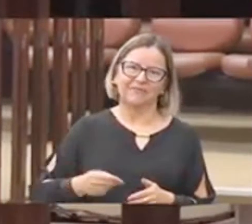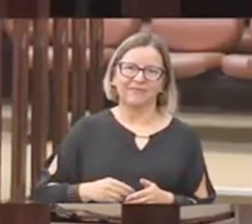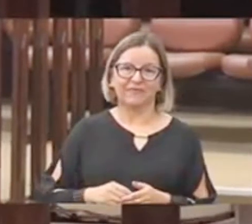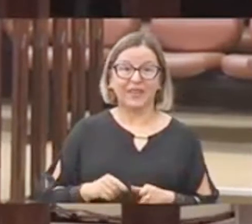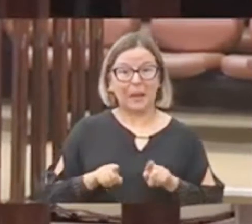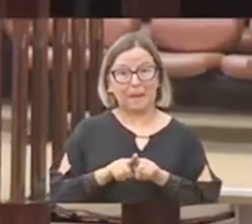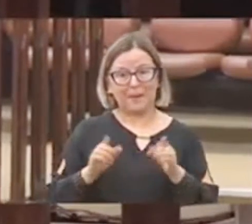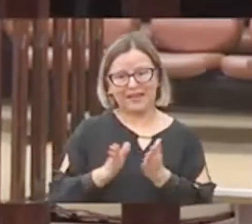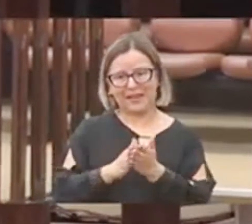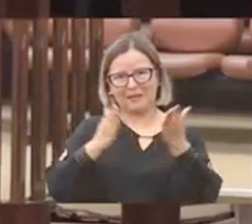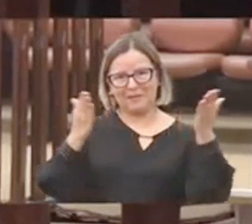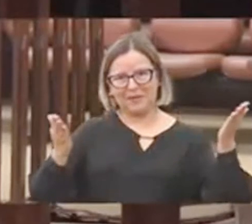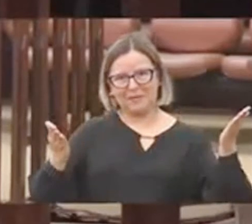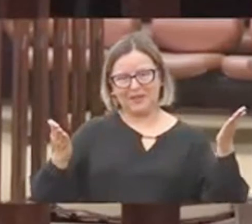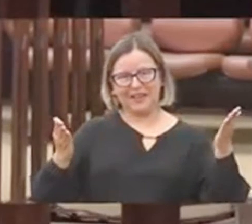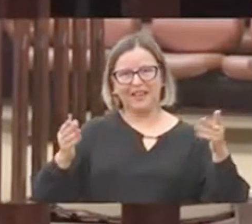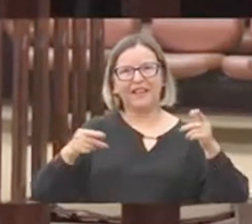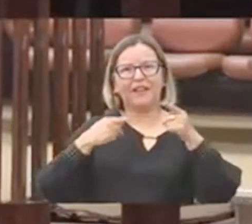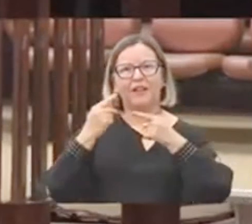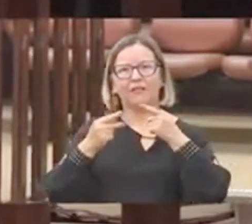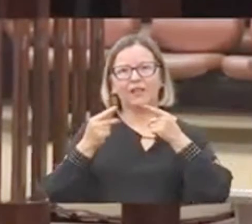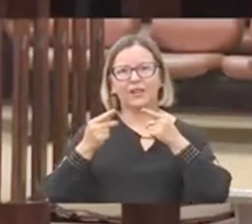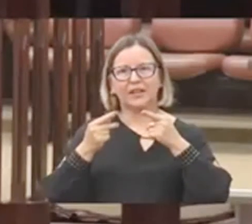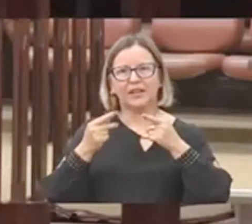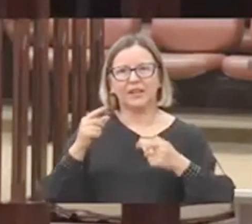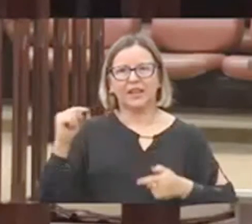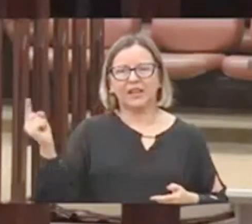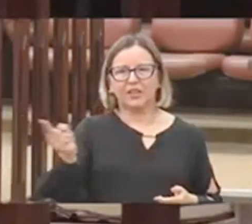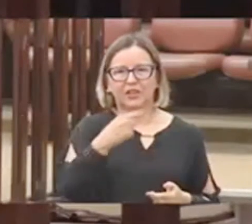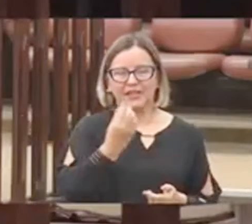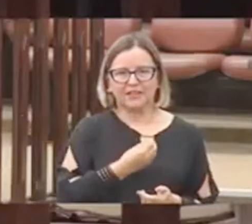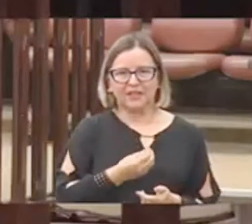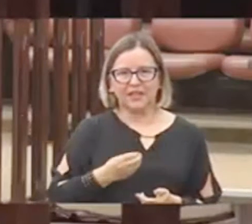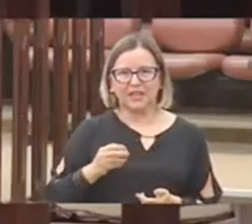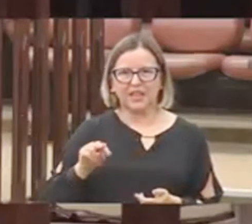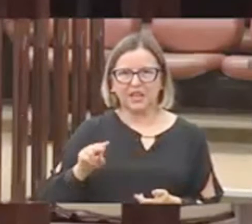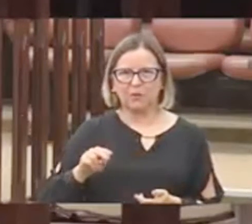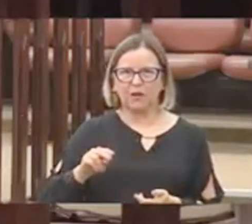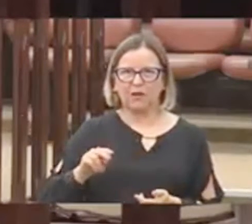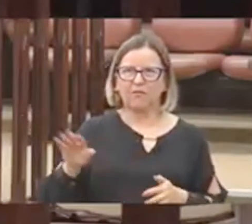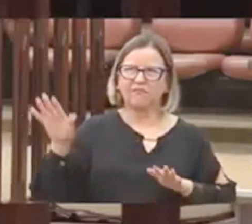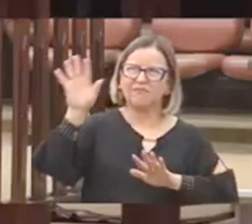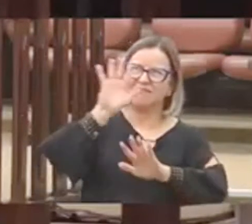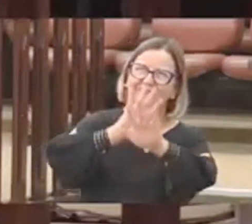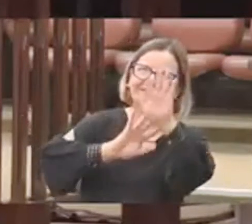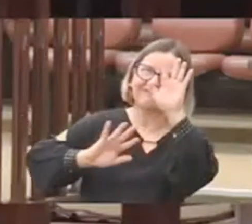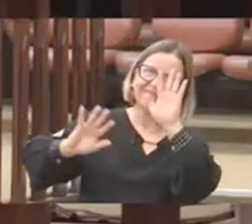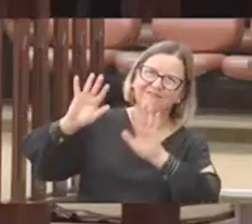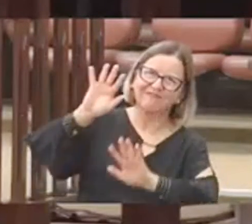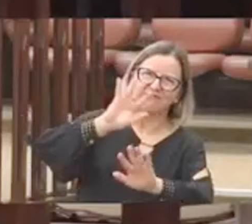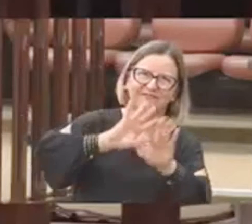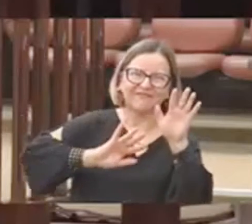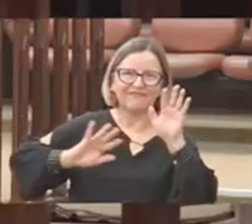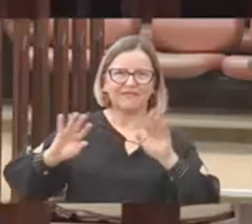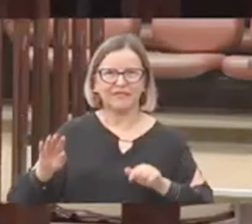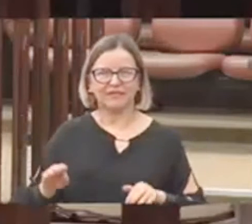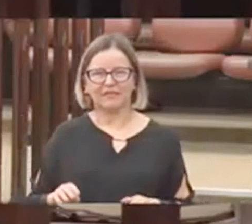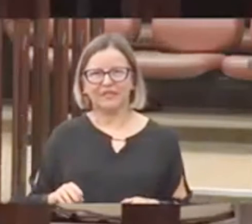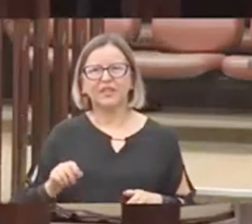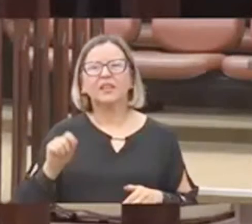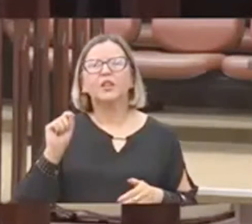Mas a Bíblia vai dizer que nós somos como névoa, como neblina. O que é uma neblina? Nada.